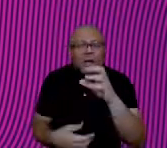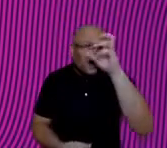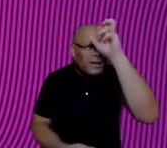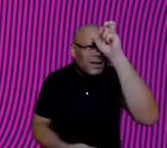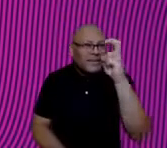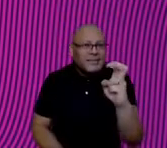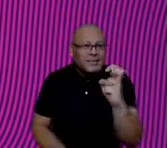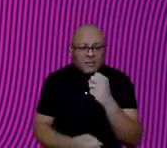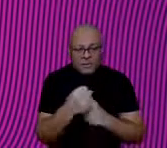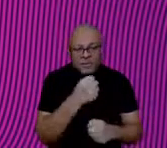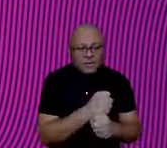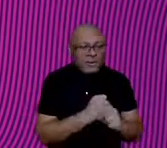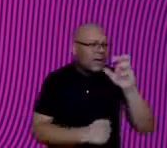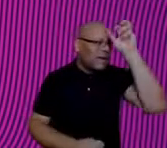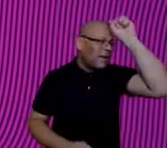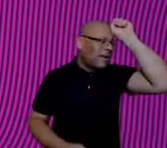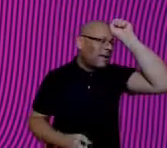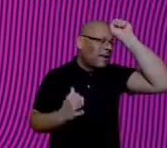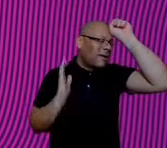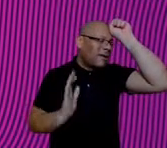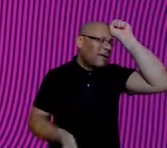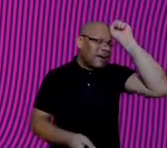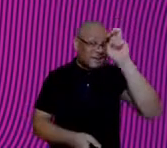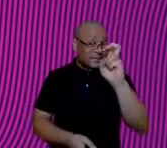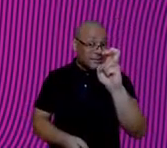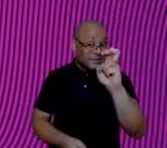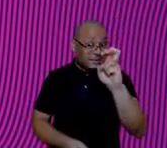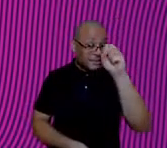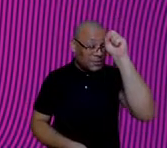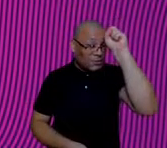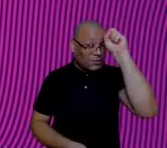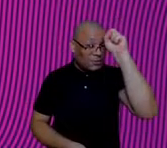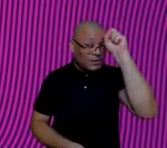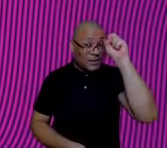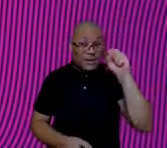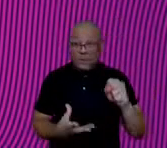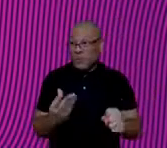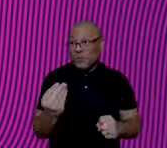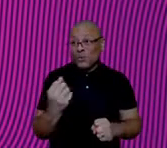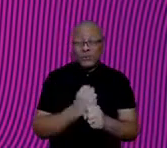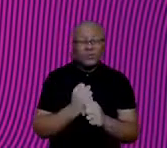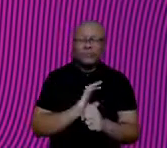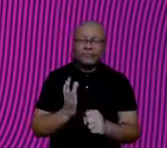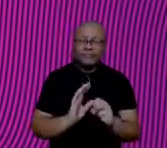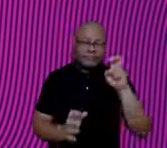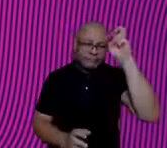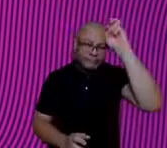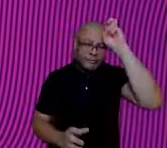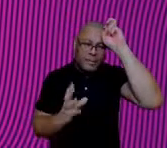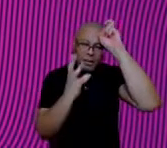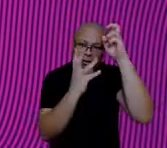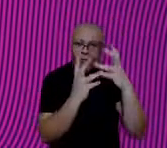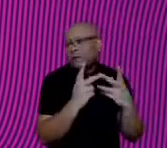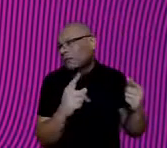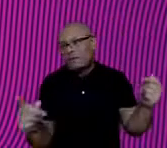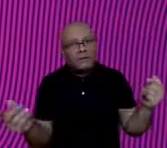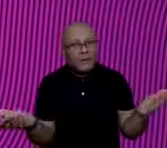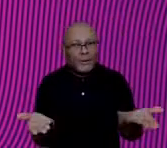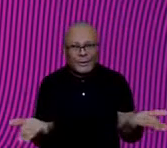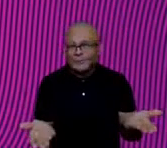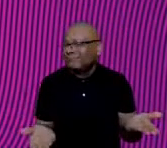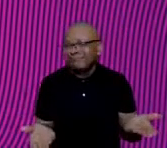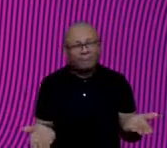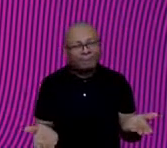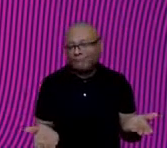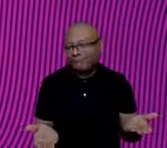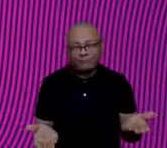atrás, 5 anos, nós não estamos falando de pouco de muito tempo, já não é necessariamente verdade. Então, se você